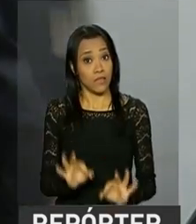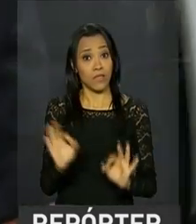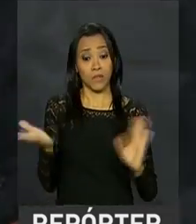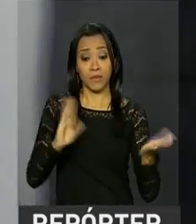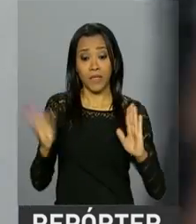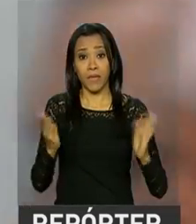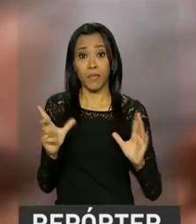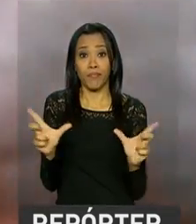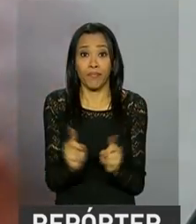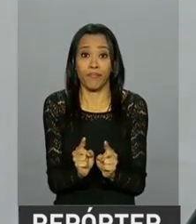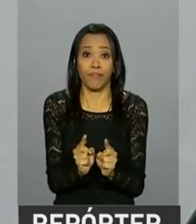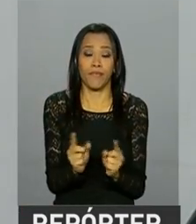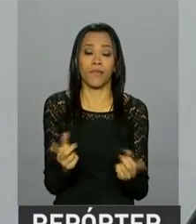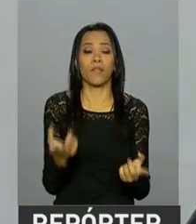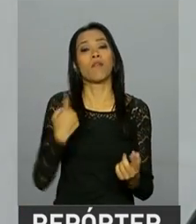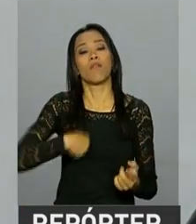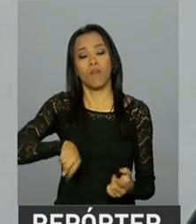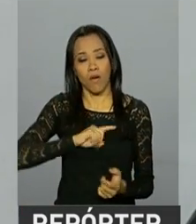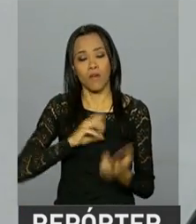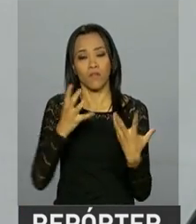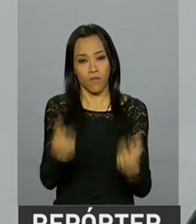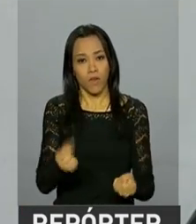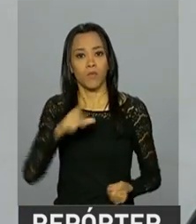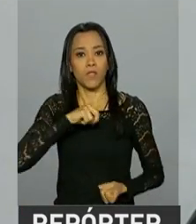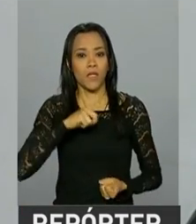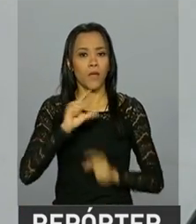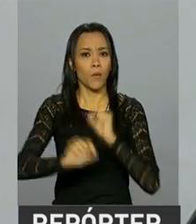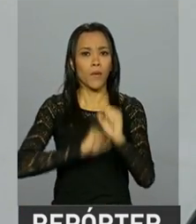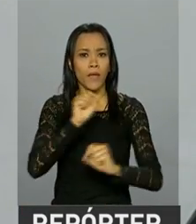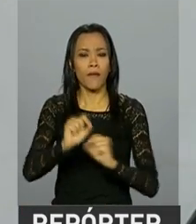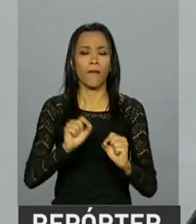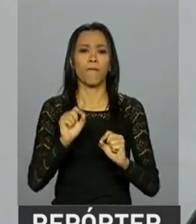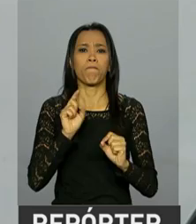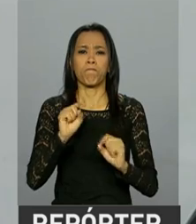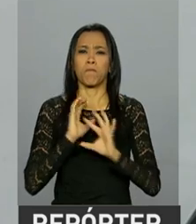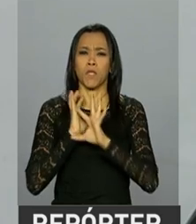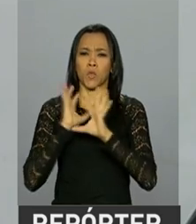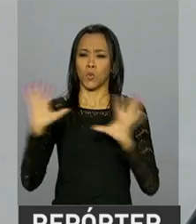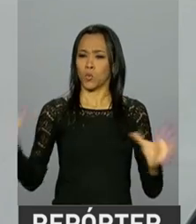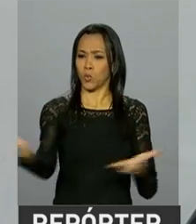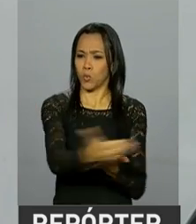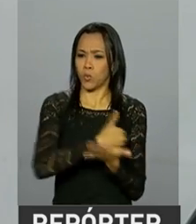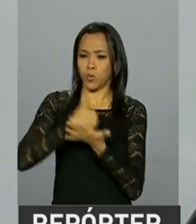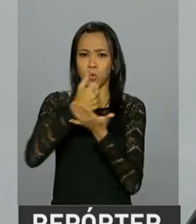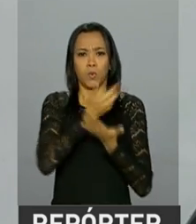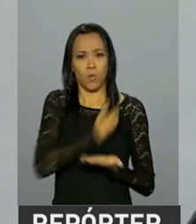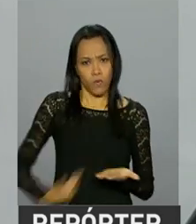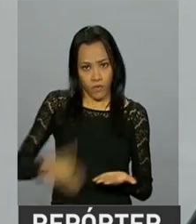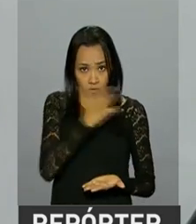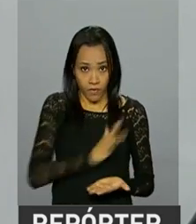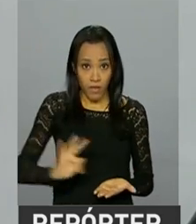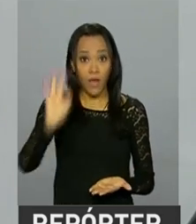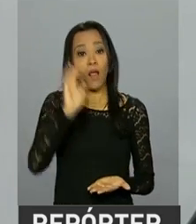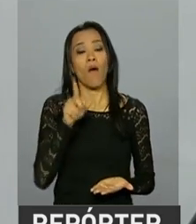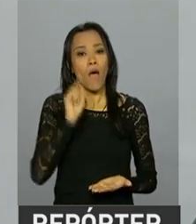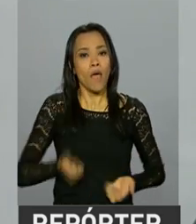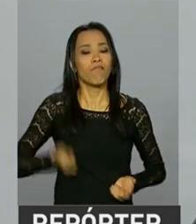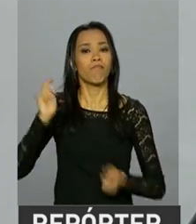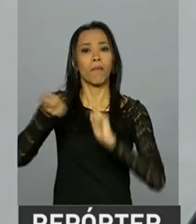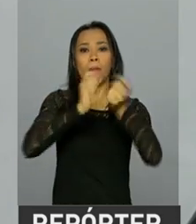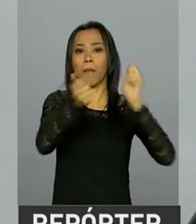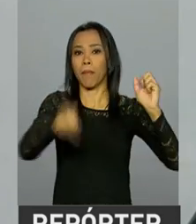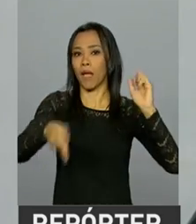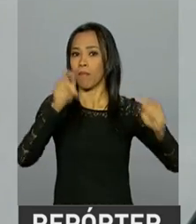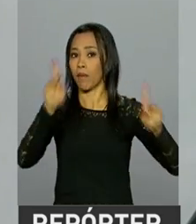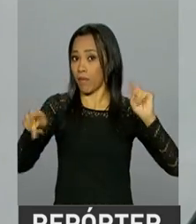muito pequeno, nós teremos a totalidade da arrecadação do governo federal destinada a pagar